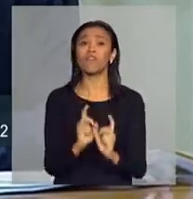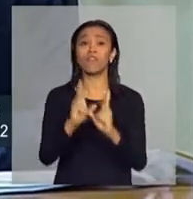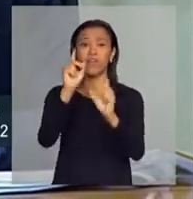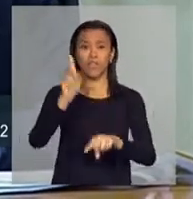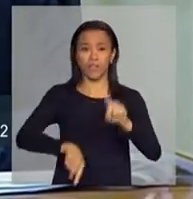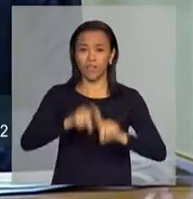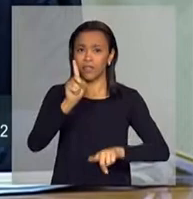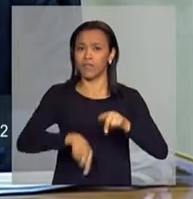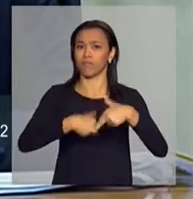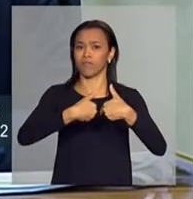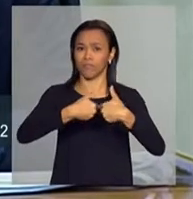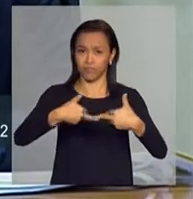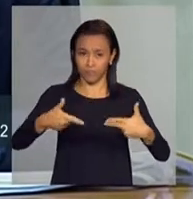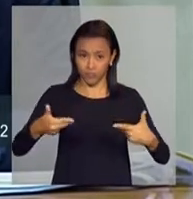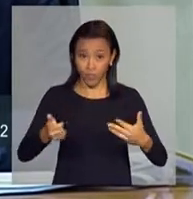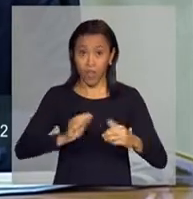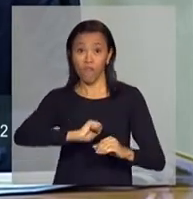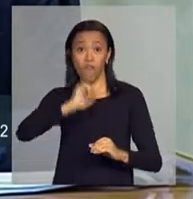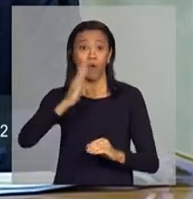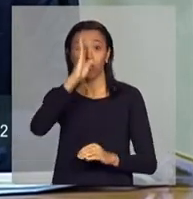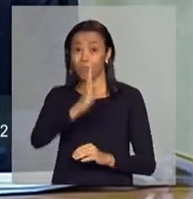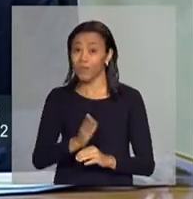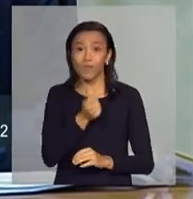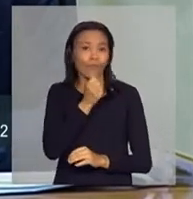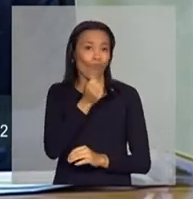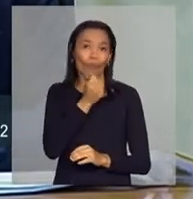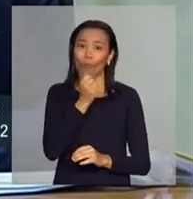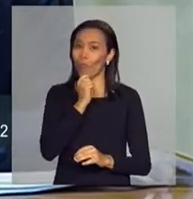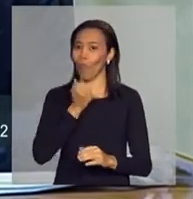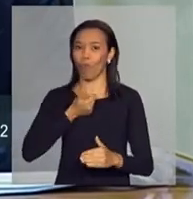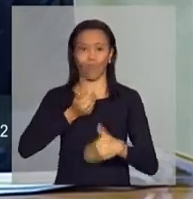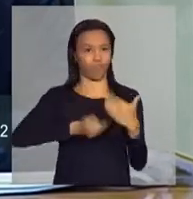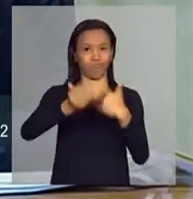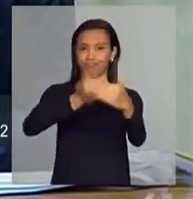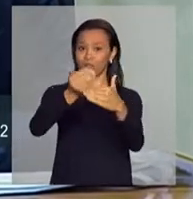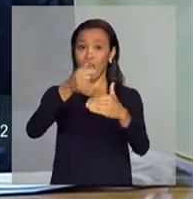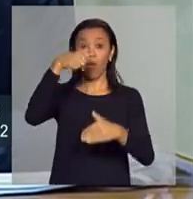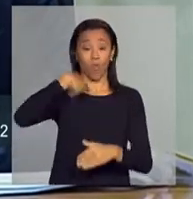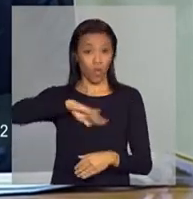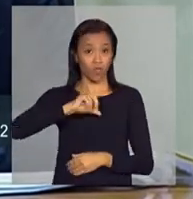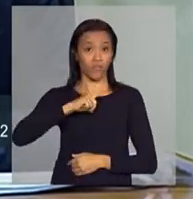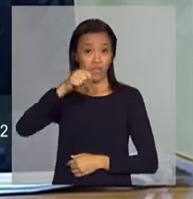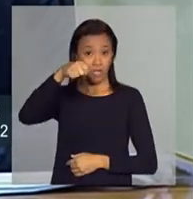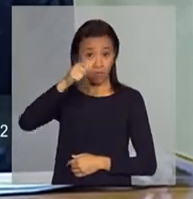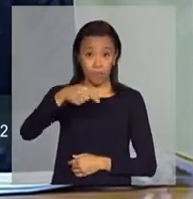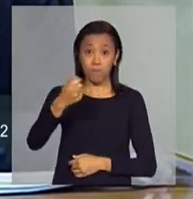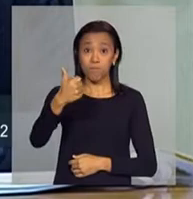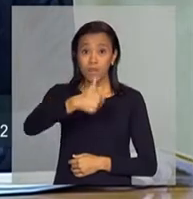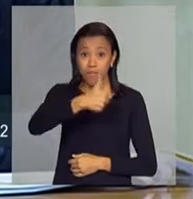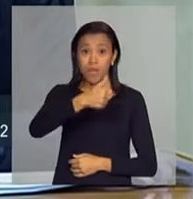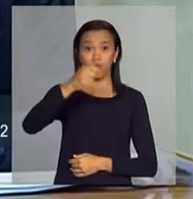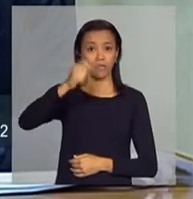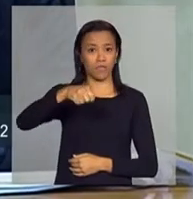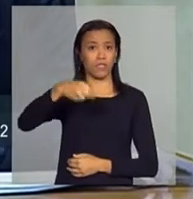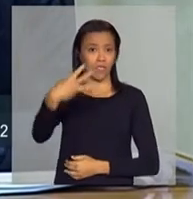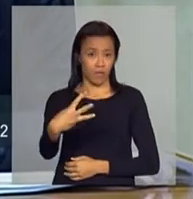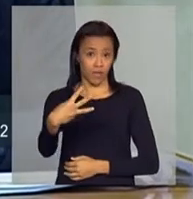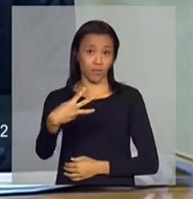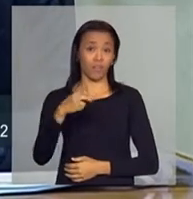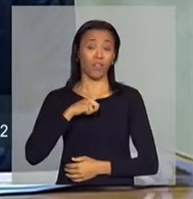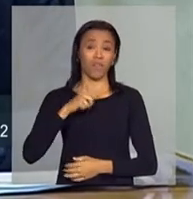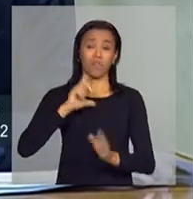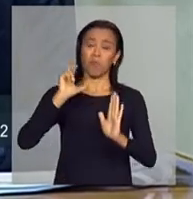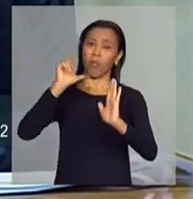de manufaturados que não cresceram nós tivemos nesse primeiro trimestre uma retração dos